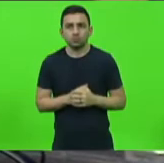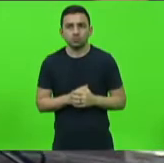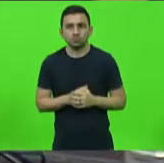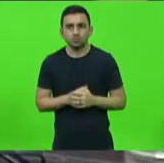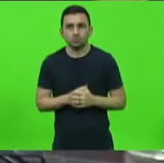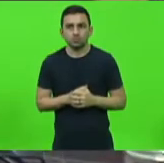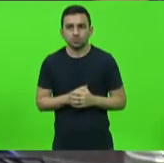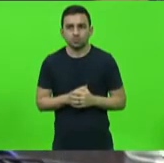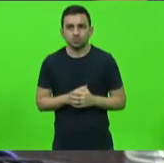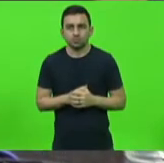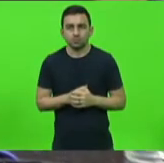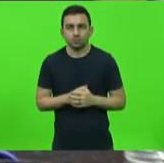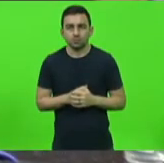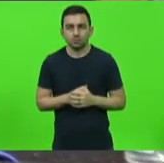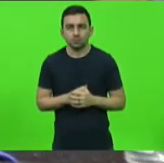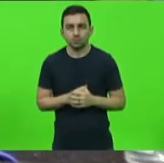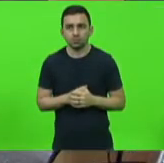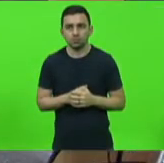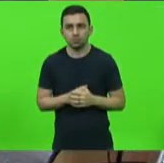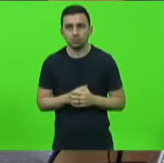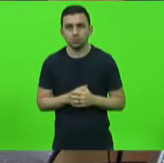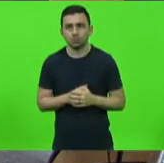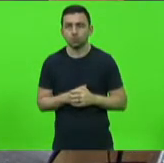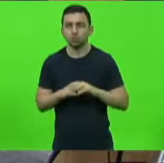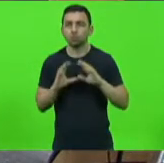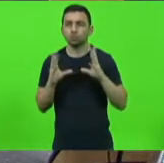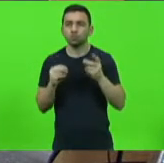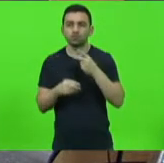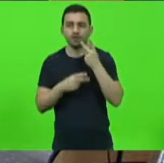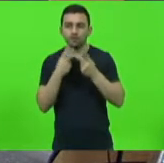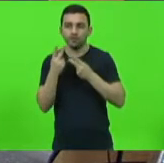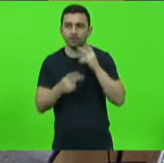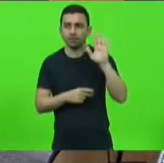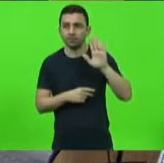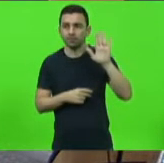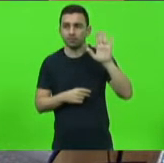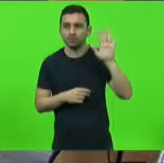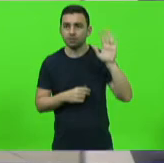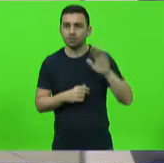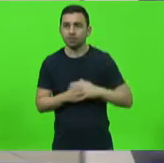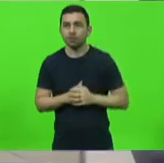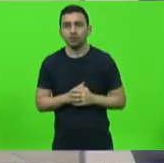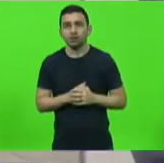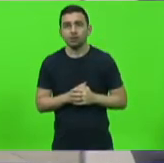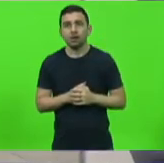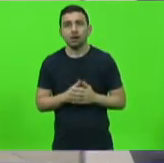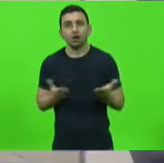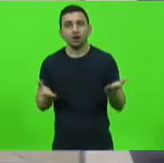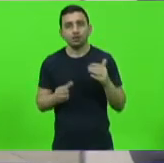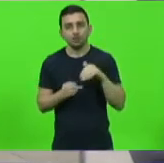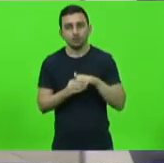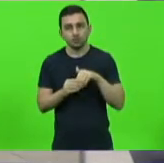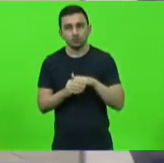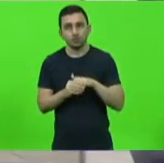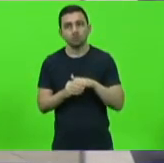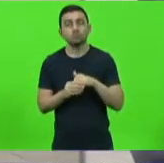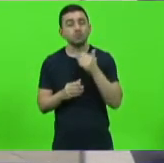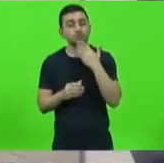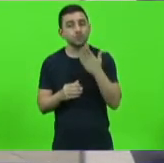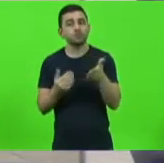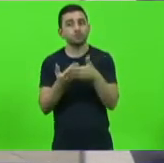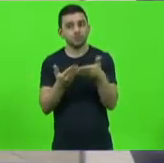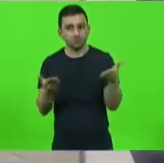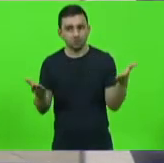mundo falar de novo, senhor presidente? Aí, vamos falar de novo. Nós estamos em votação, gostaria de pedir a vossas excelências para